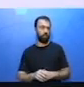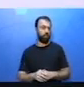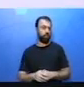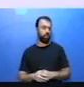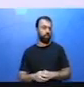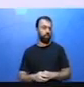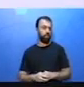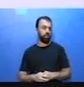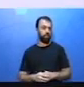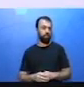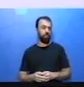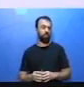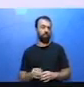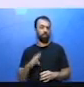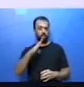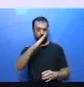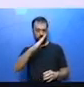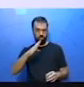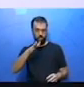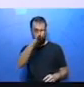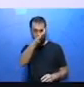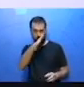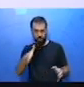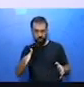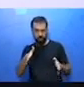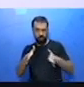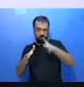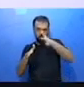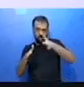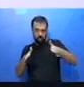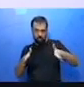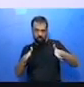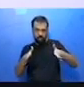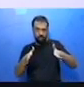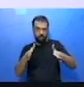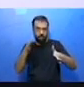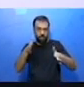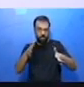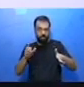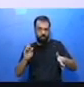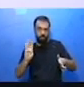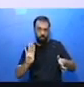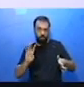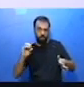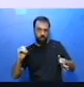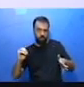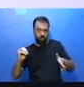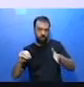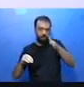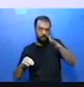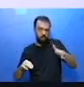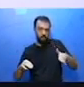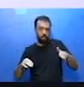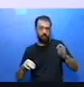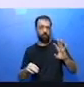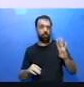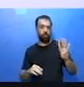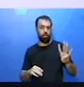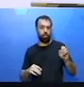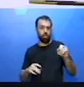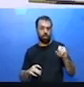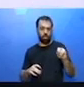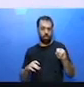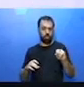telhado. O telhado tem duas partes. Então, a área total, eu tenho que fazer duas vezes. 2 vezes